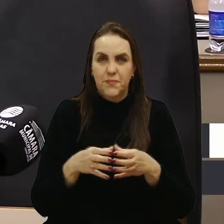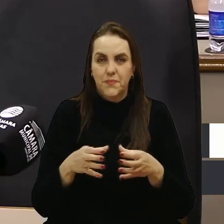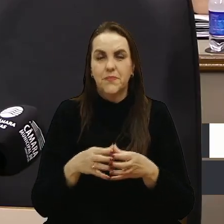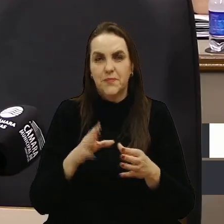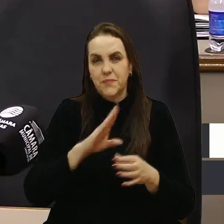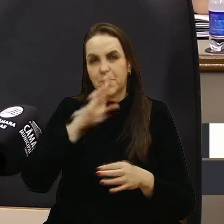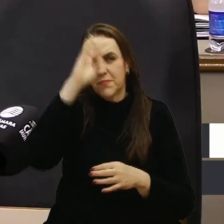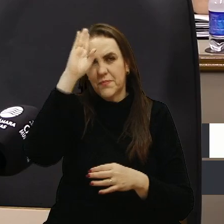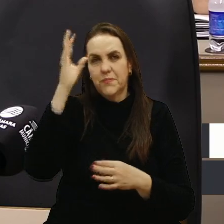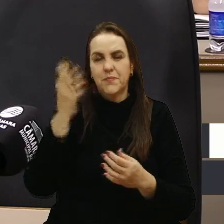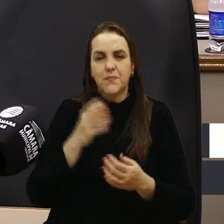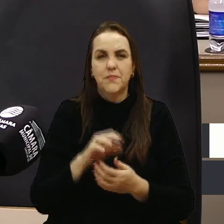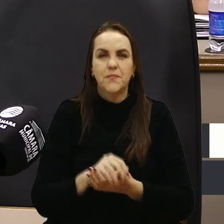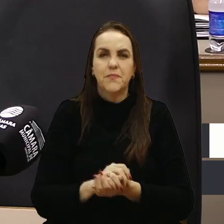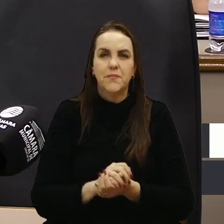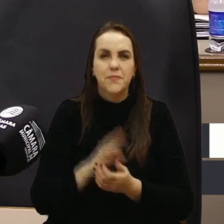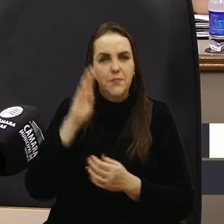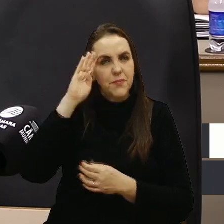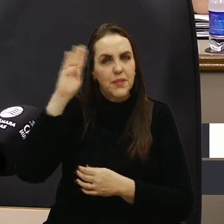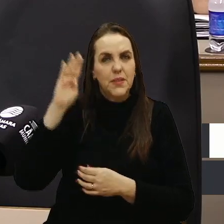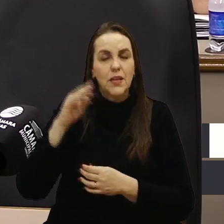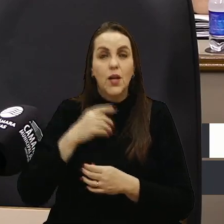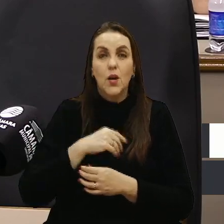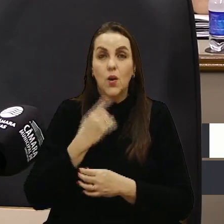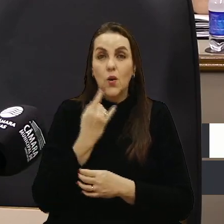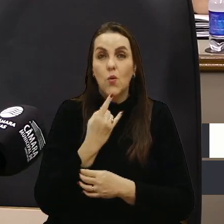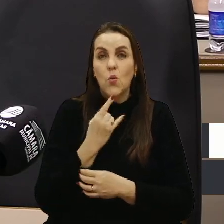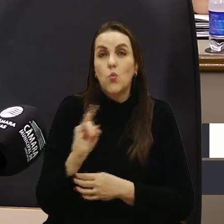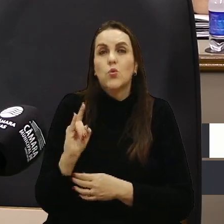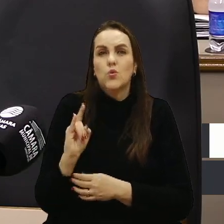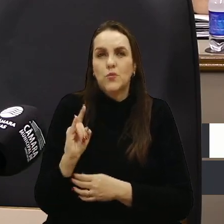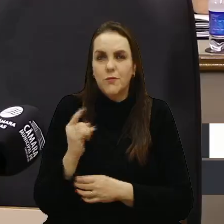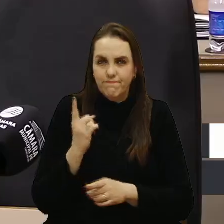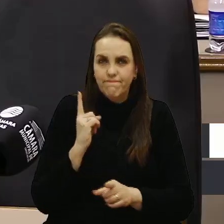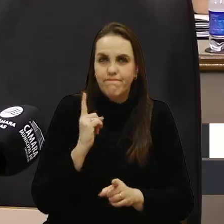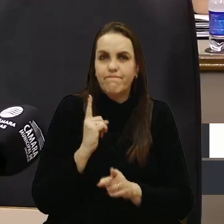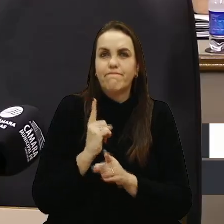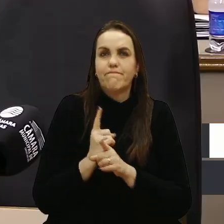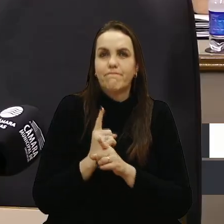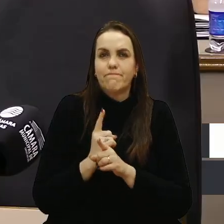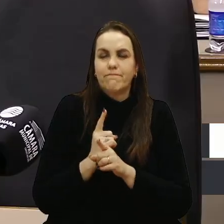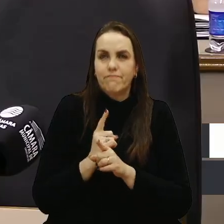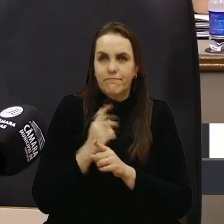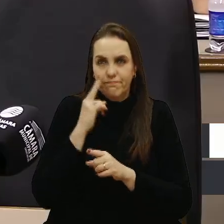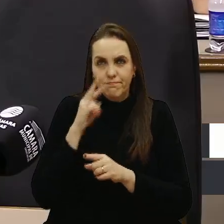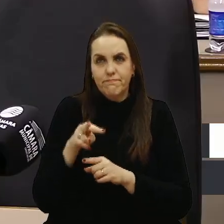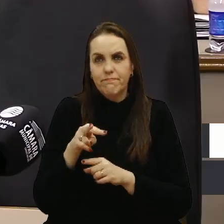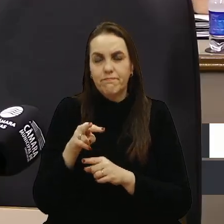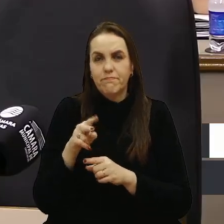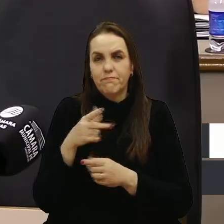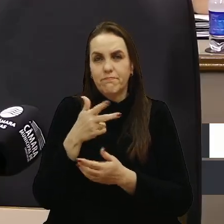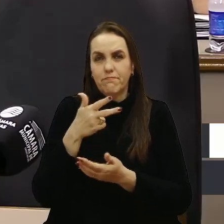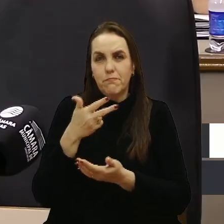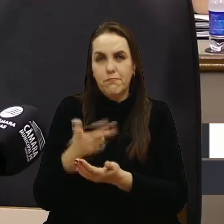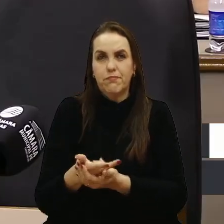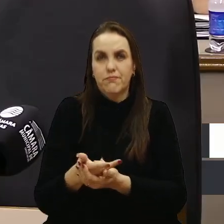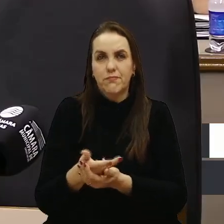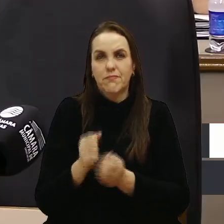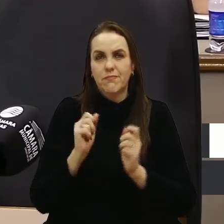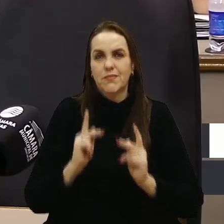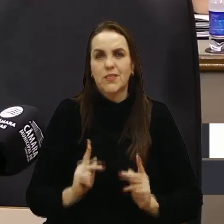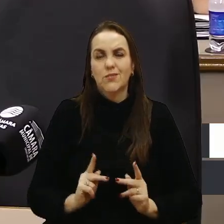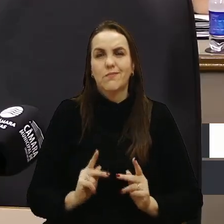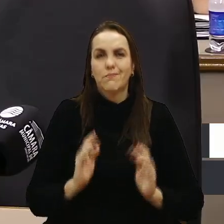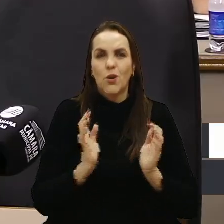Por muitas vezes fomos os últimos a verem o último suspiro de muitas pessoas, o meu colega